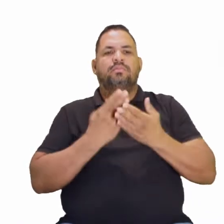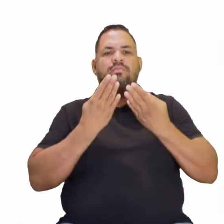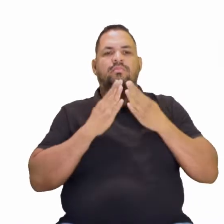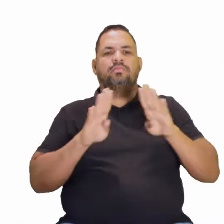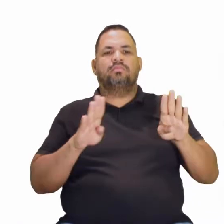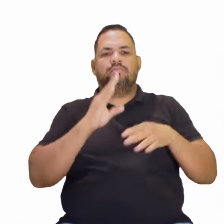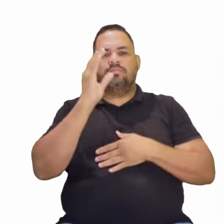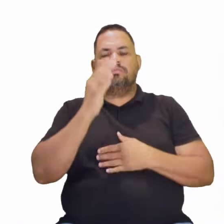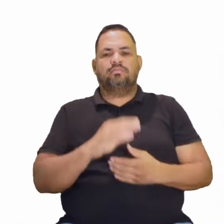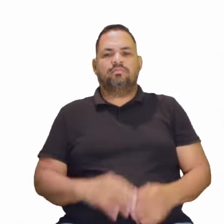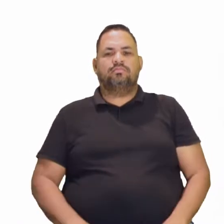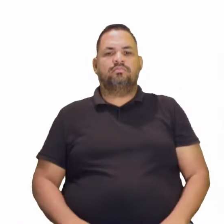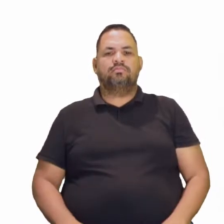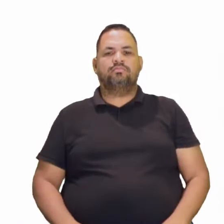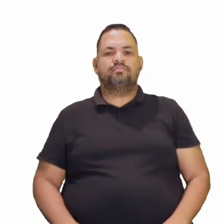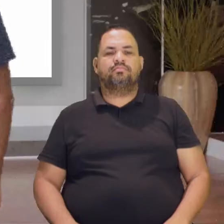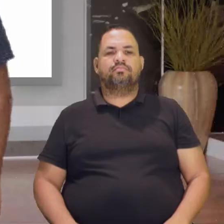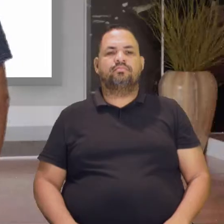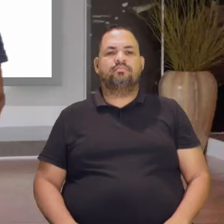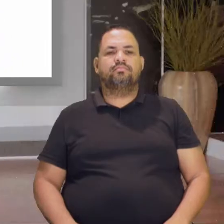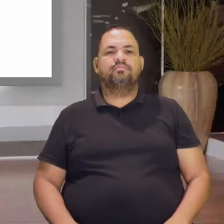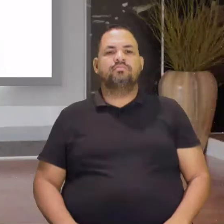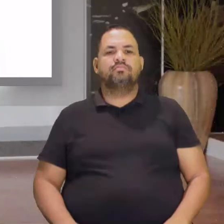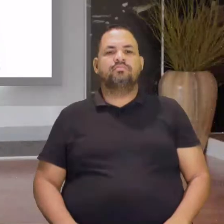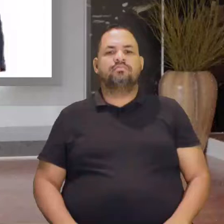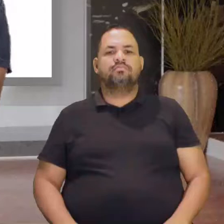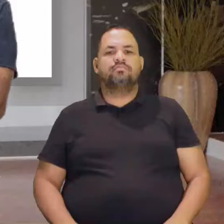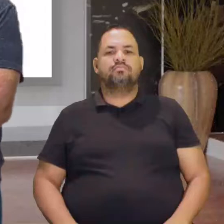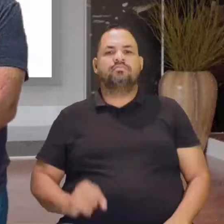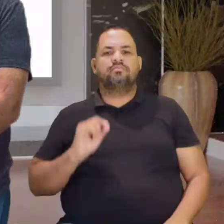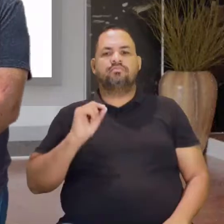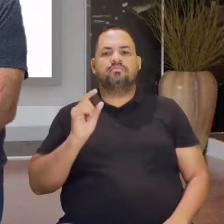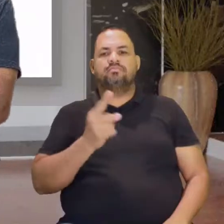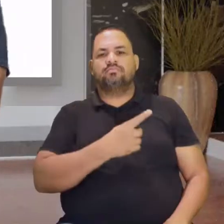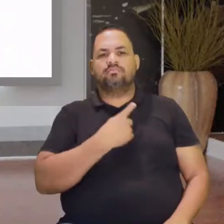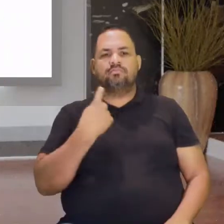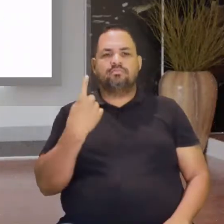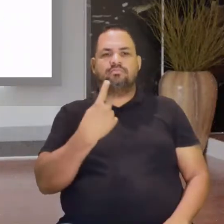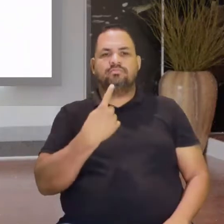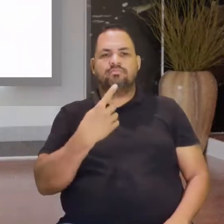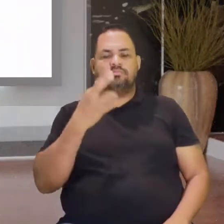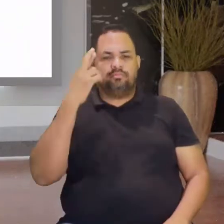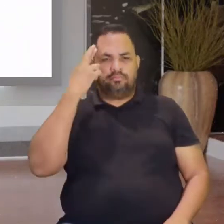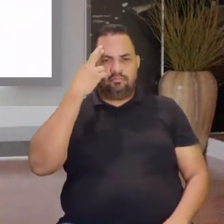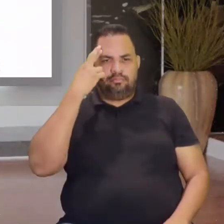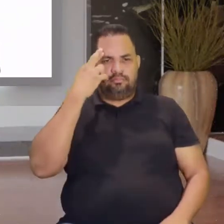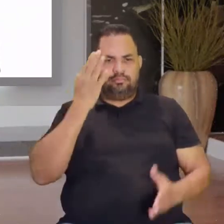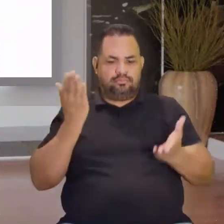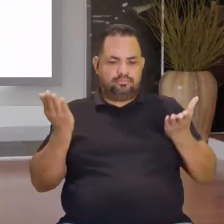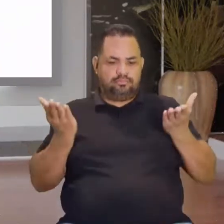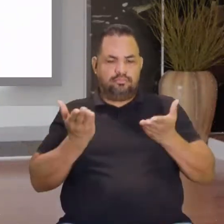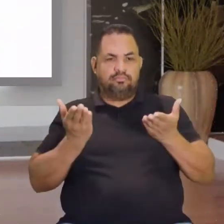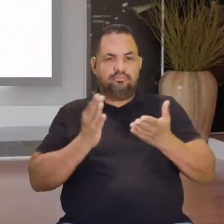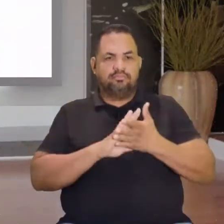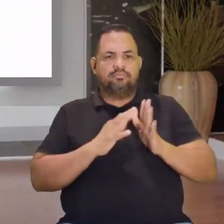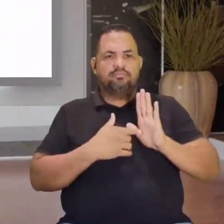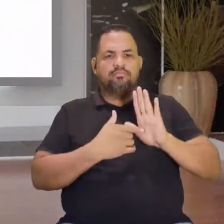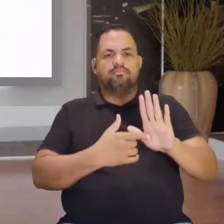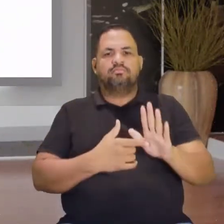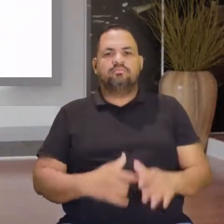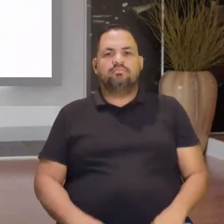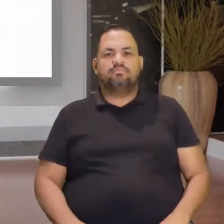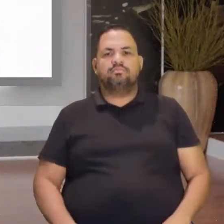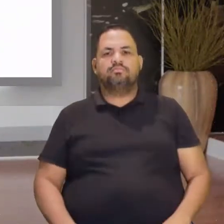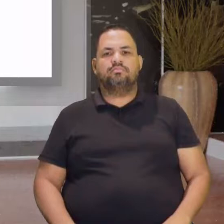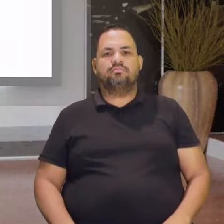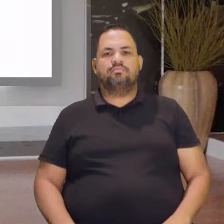burguesia... Vai, professora. Então, queridos, o que nós podemos refletir sobre esse momento aí que o senhor trouxe, né?